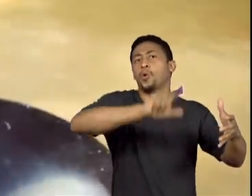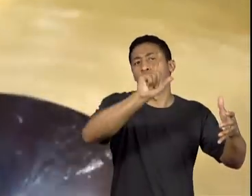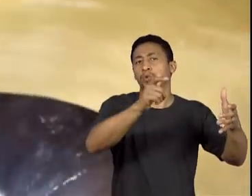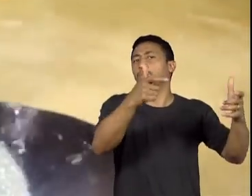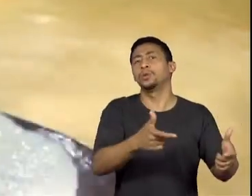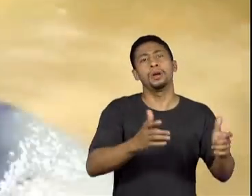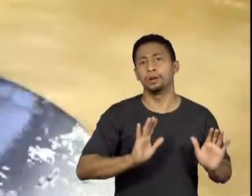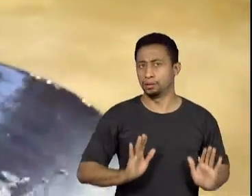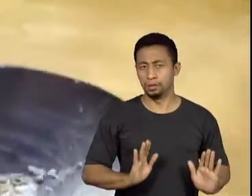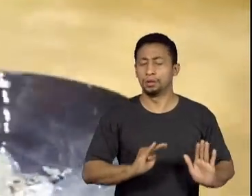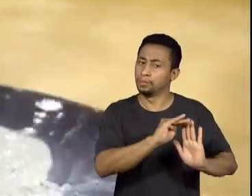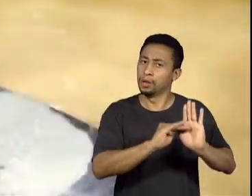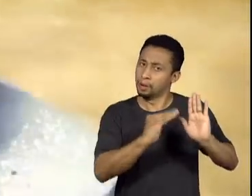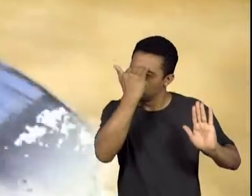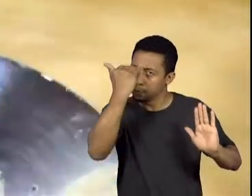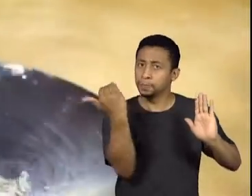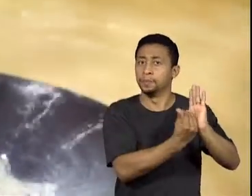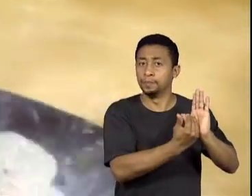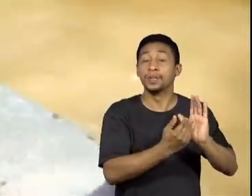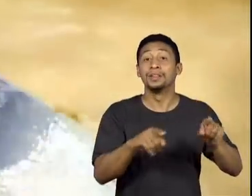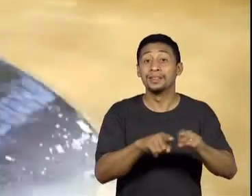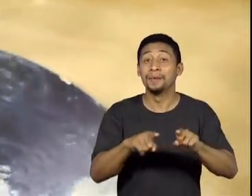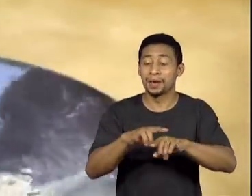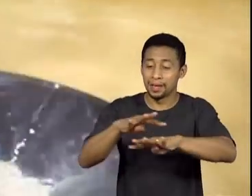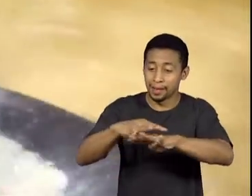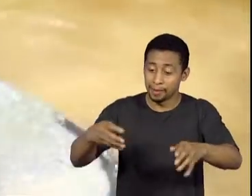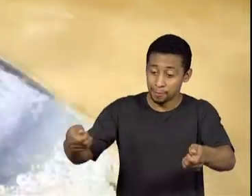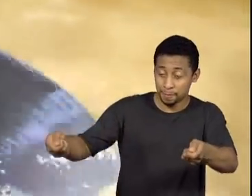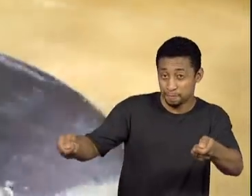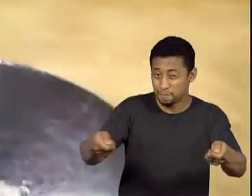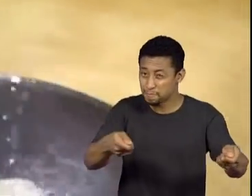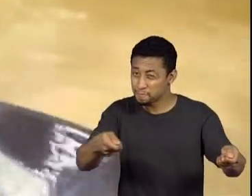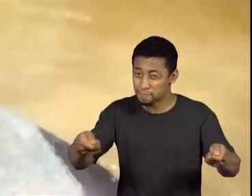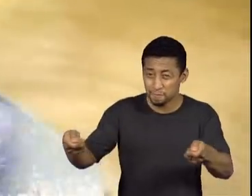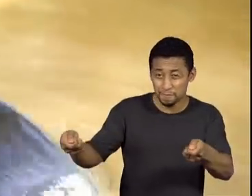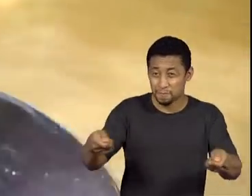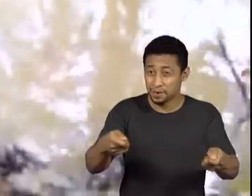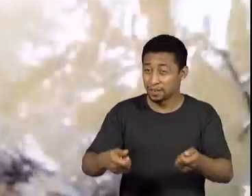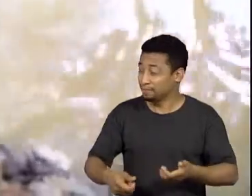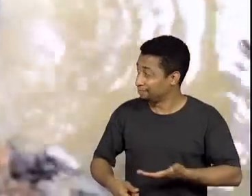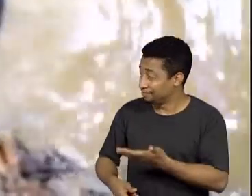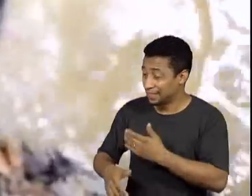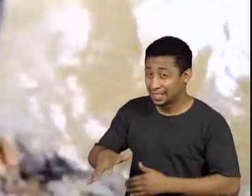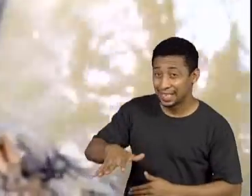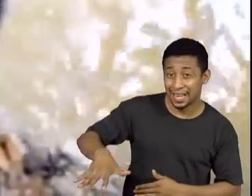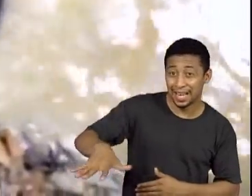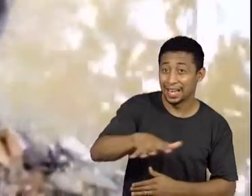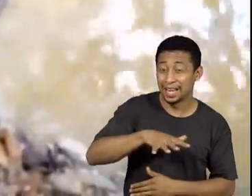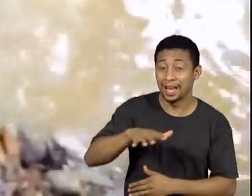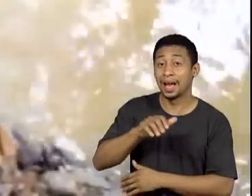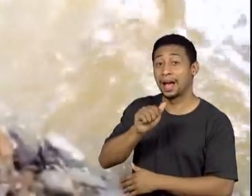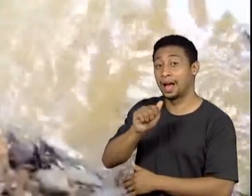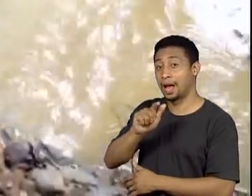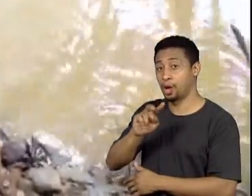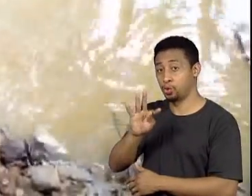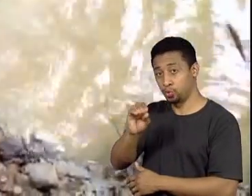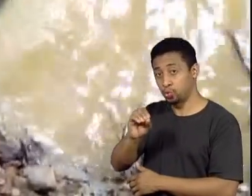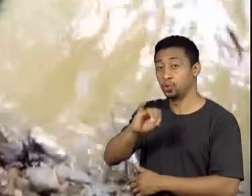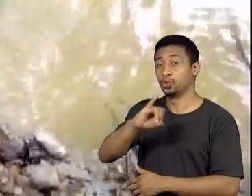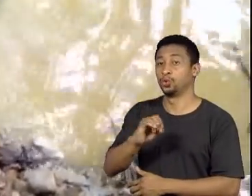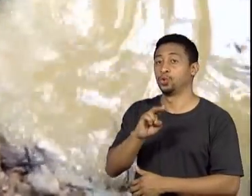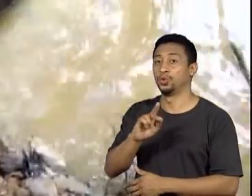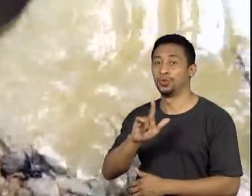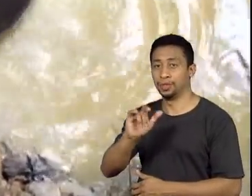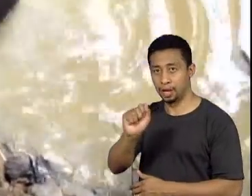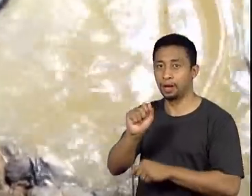também, né, pela especulação, pela exploração mineral na região do Alto Juruá, que aí já entra, né,